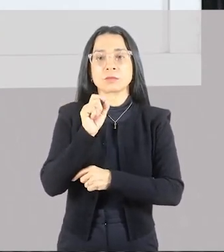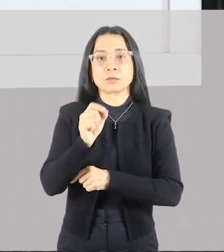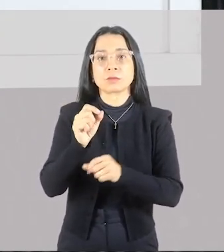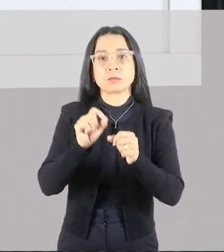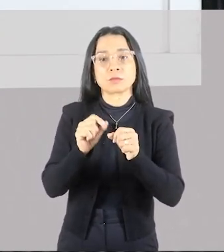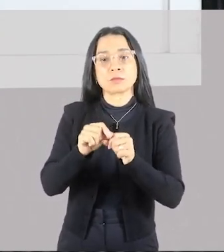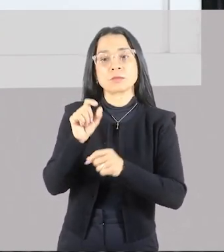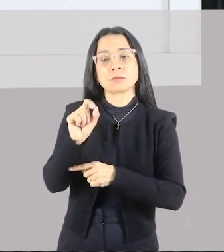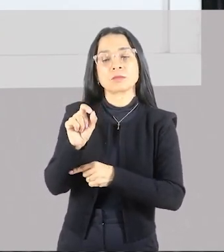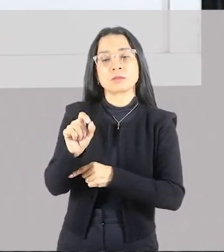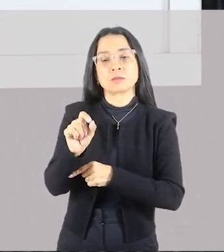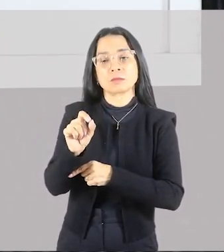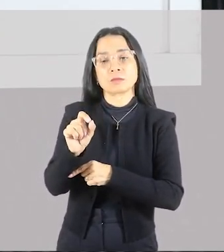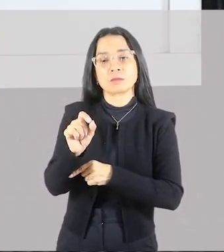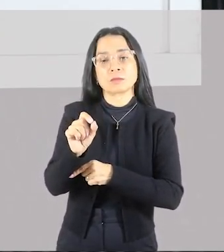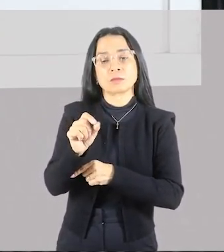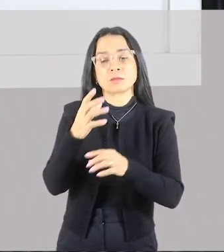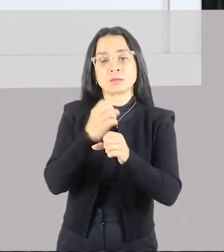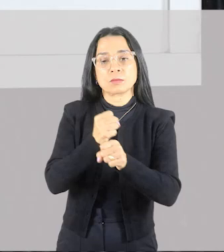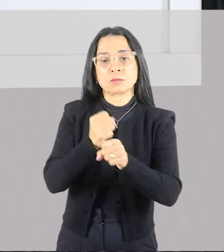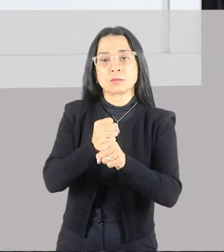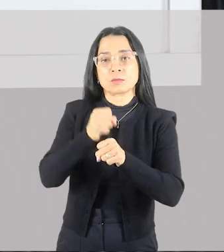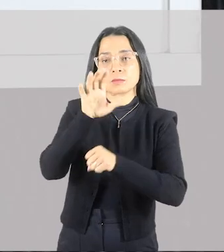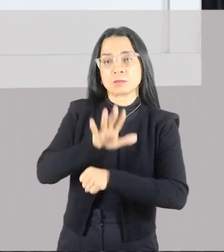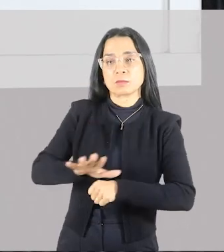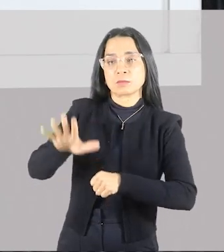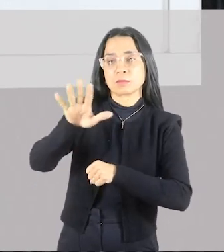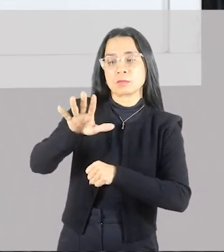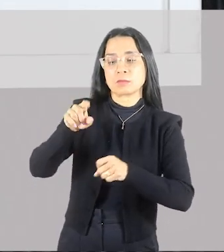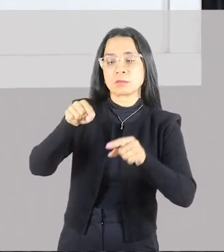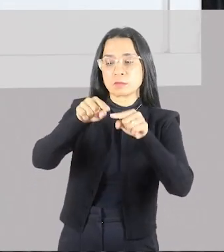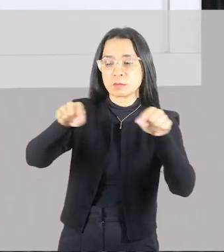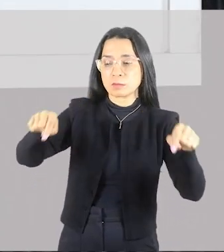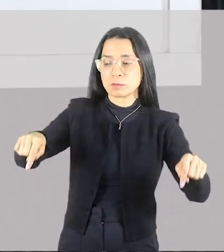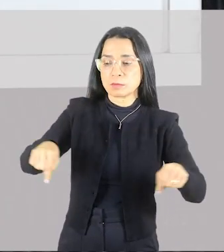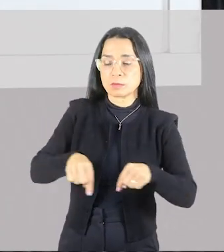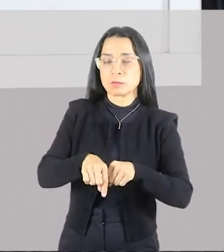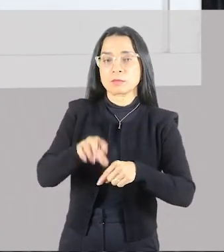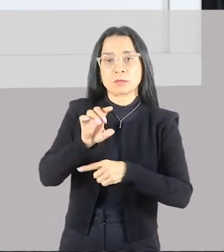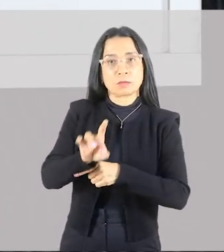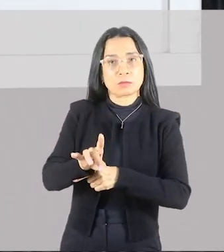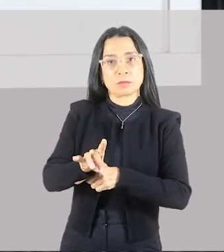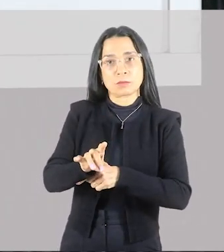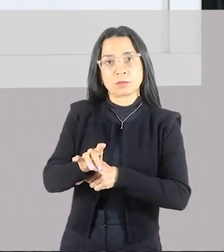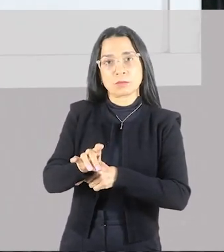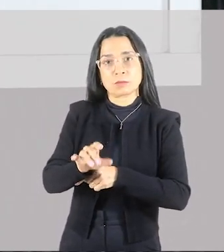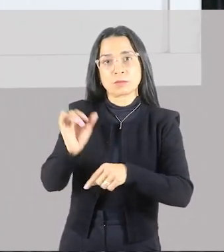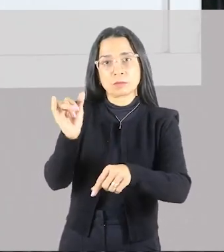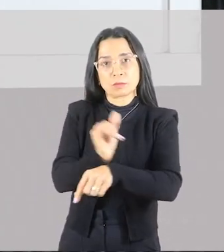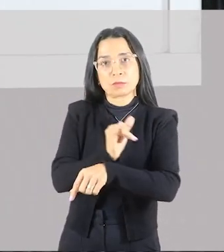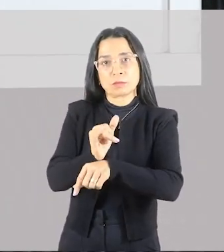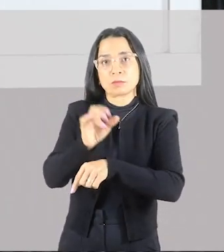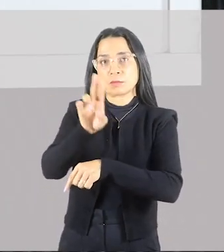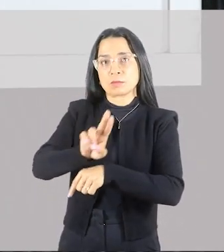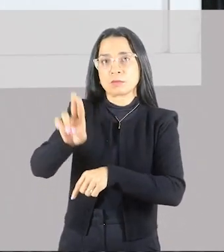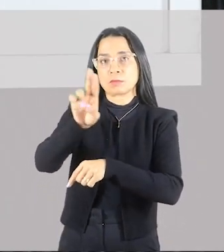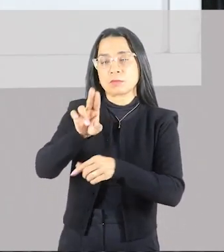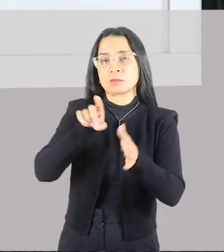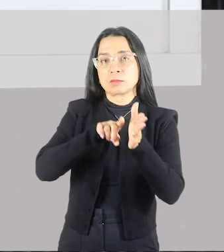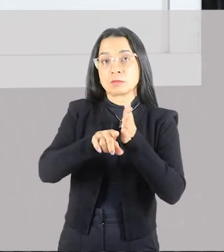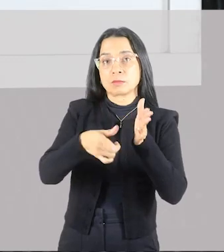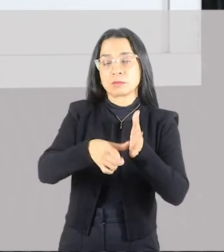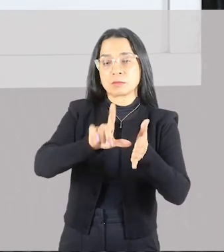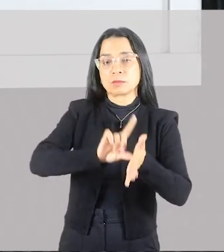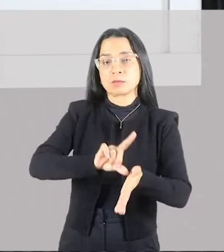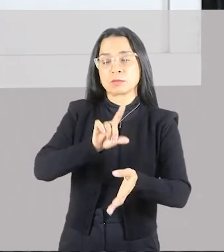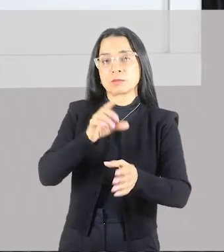vai fazer para calcular a área apenas da calçada? O mesmo estratégia que eu usei na questão anterior. Vou calcular a